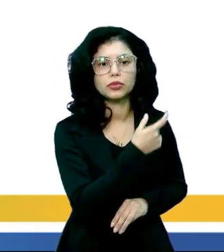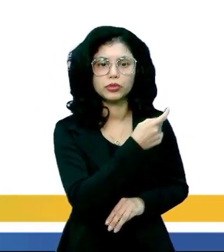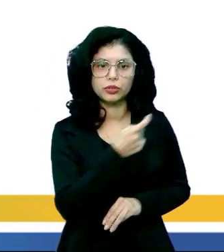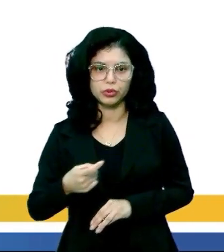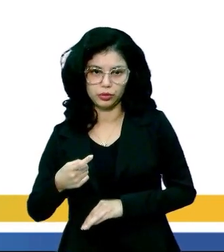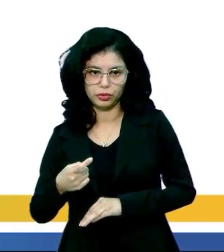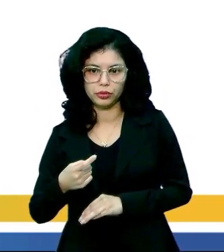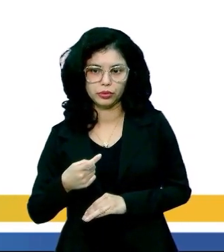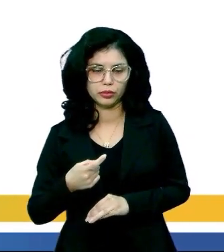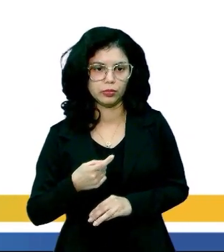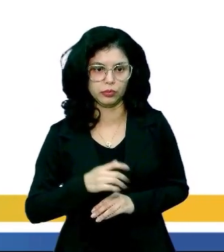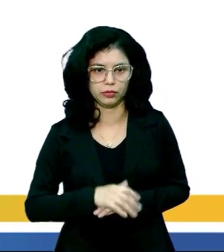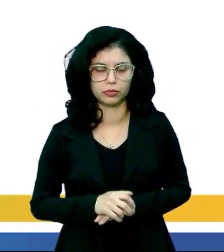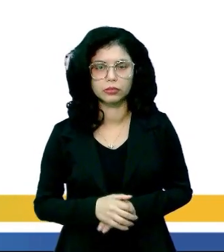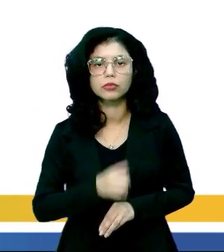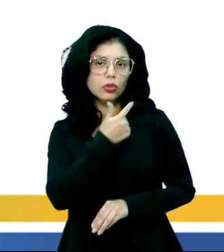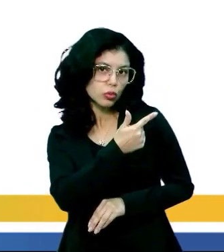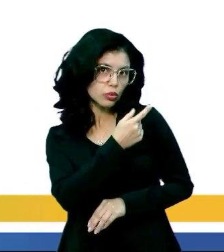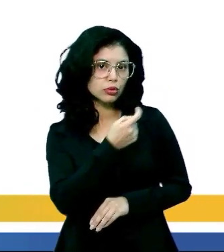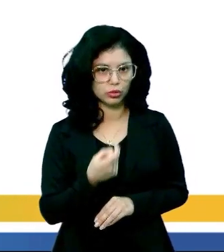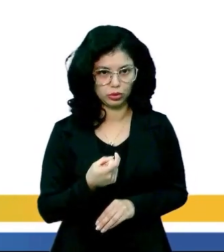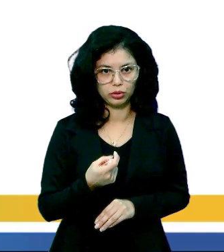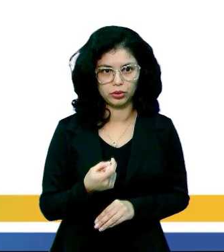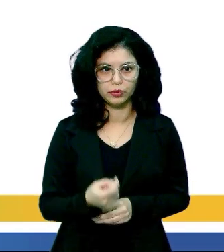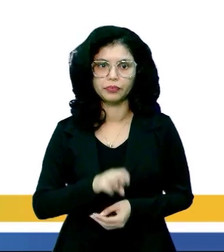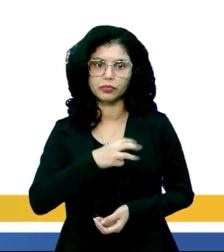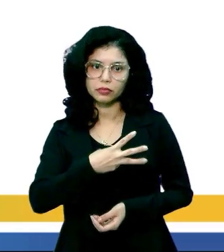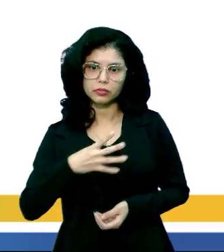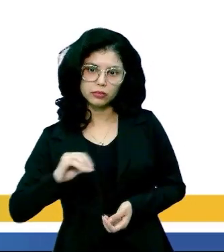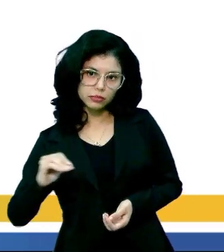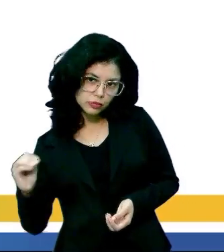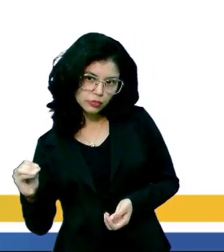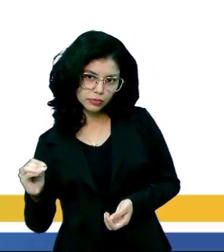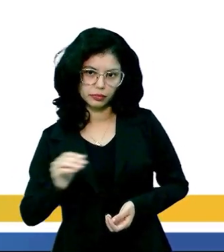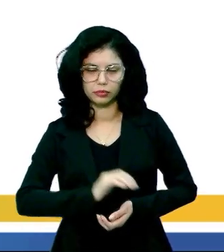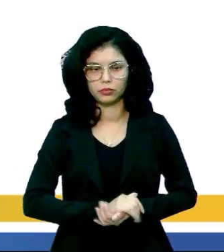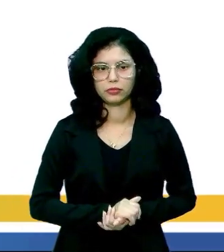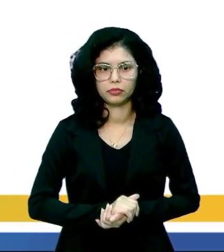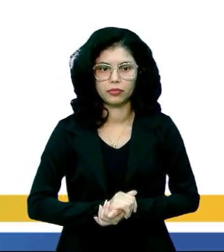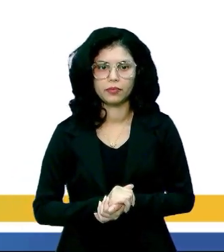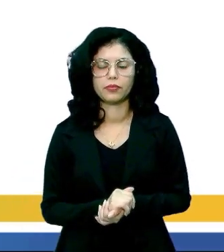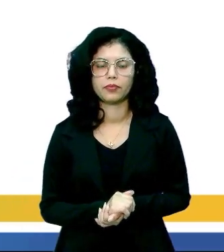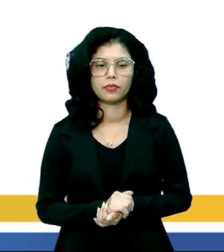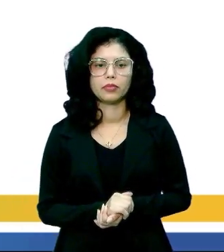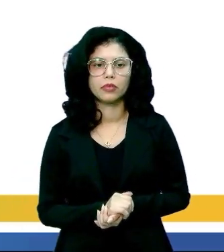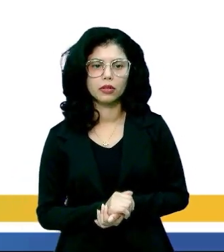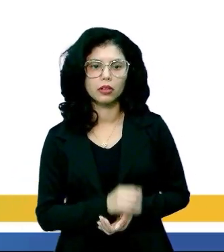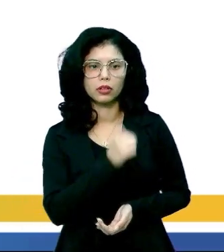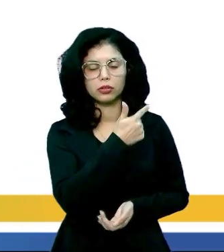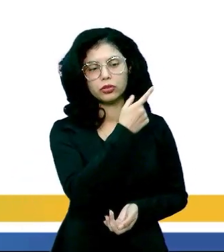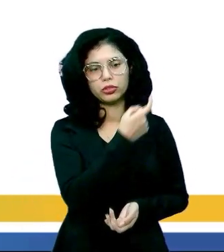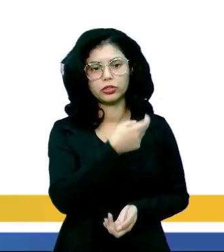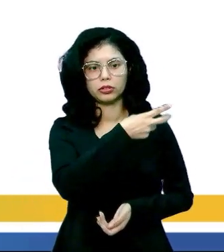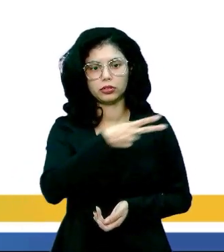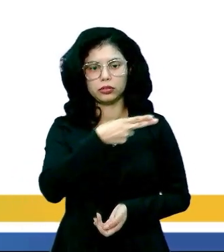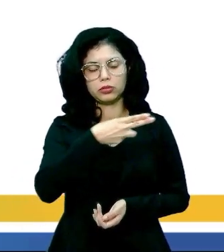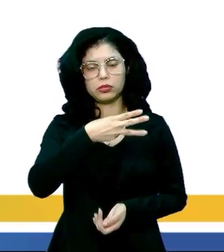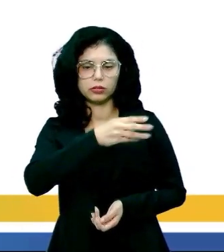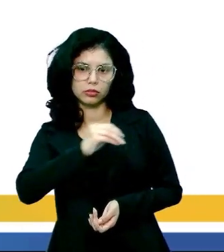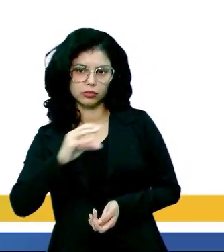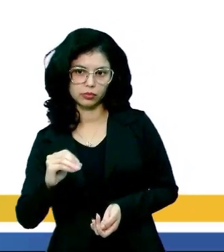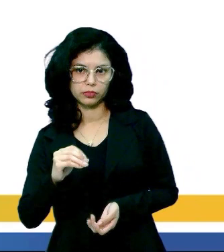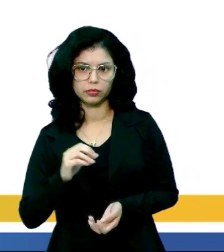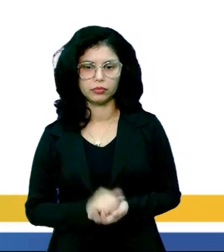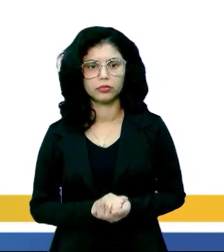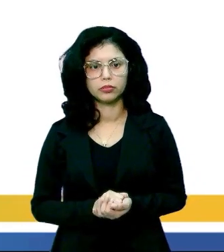lá, multiplicando 2 vezes x e 100 vezes 3. Olha aí, 2 vezes x,